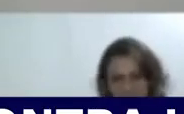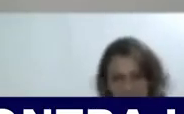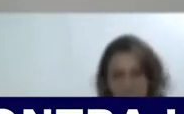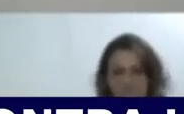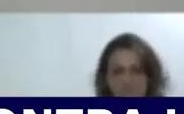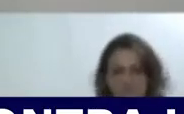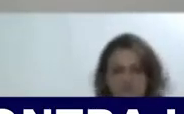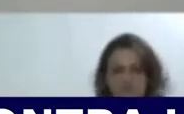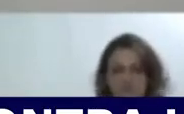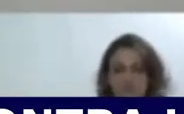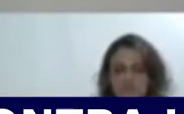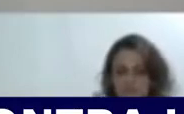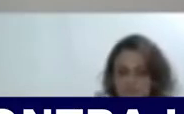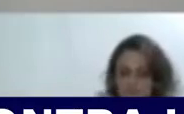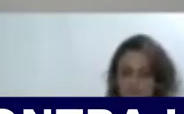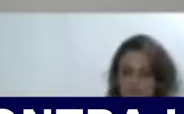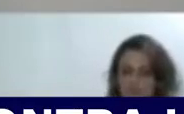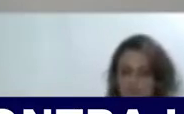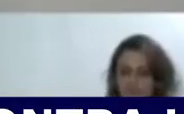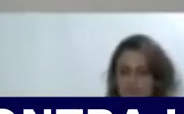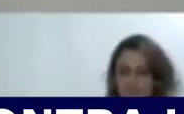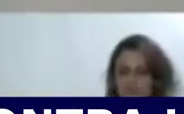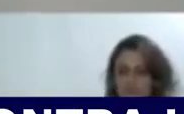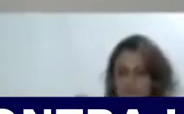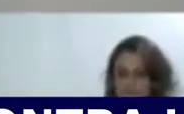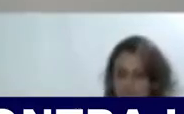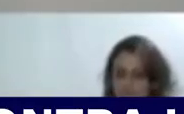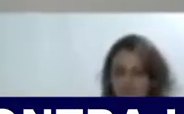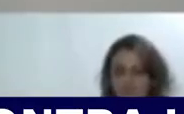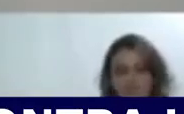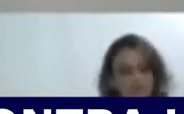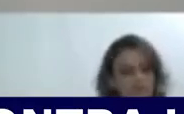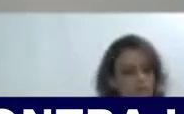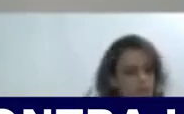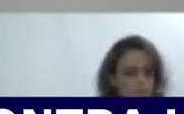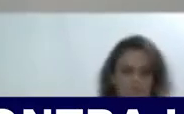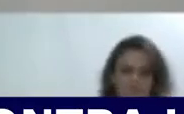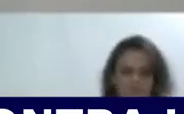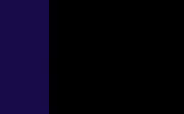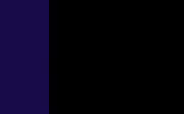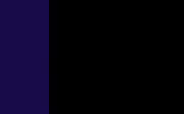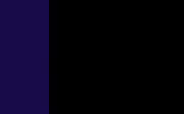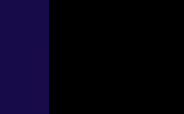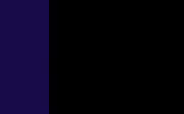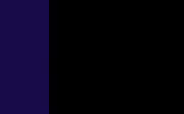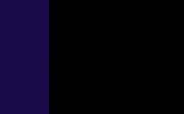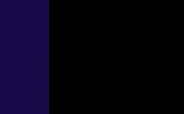processante ao pagamento de custas processuais. Neste caso, eu não acompanho nesta parte,